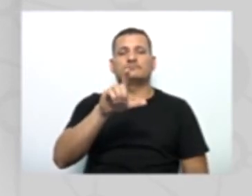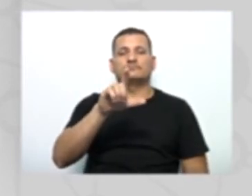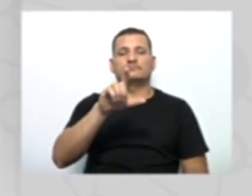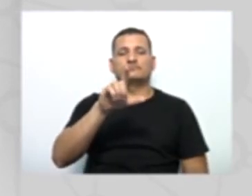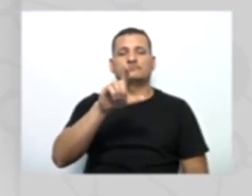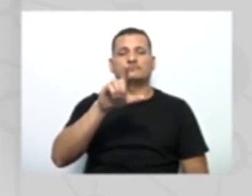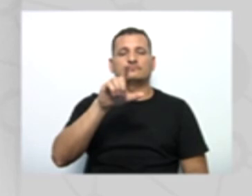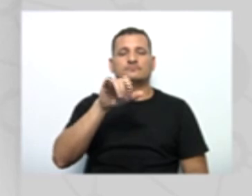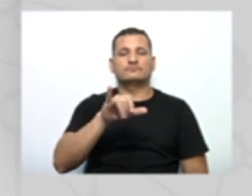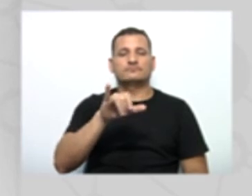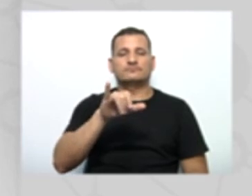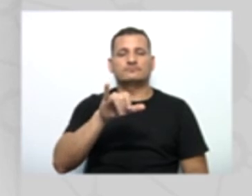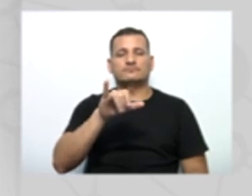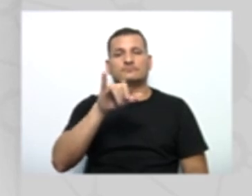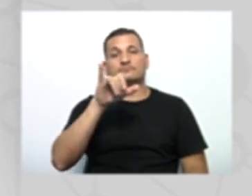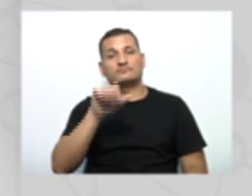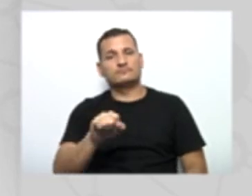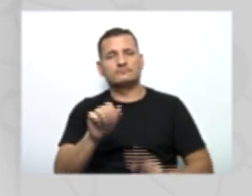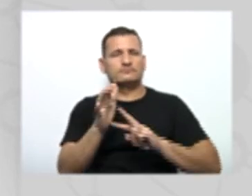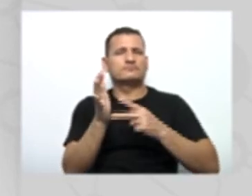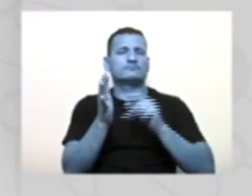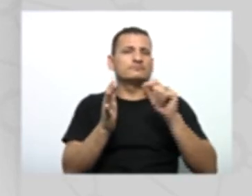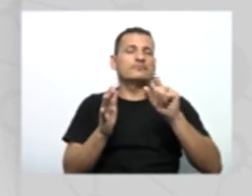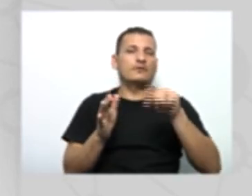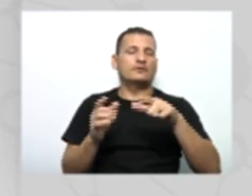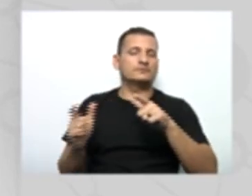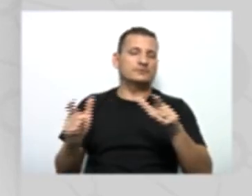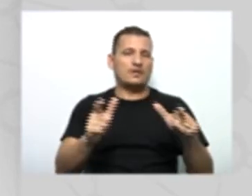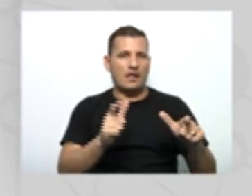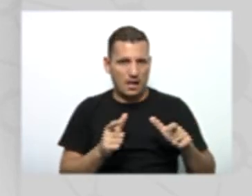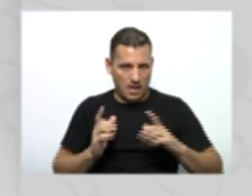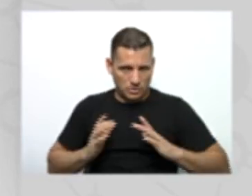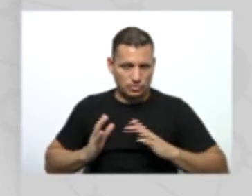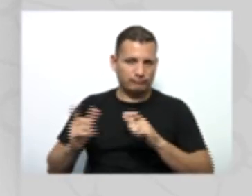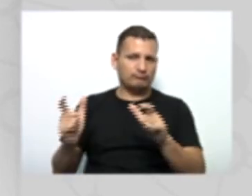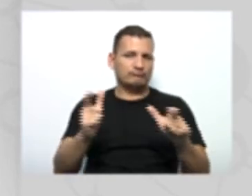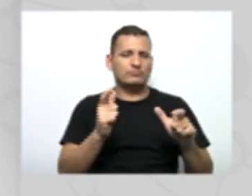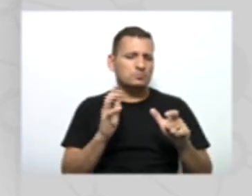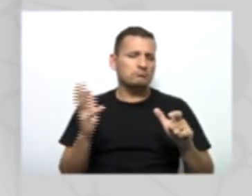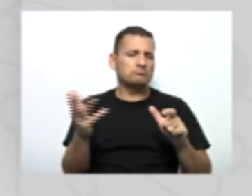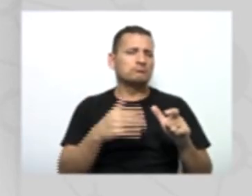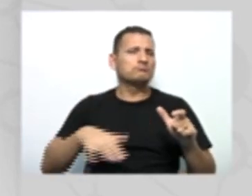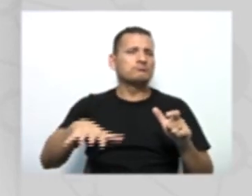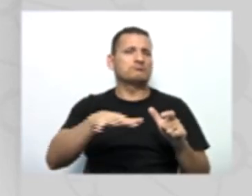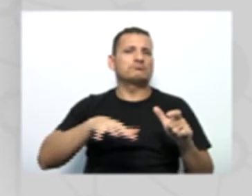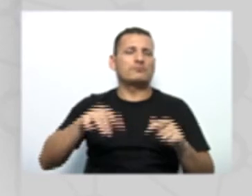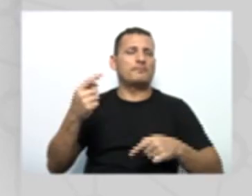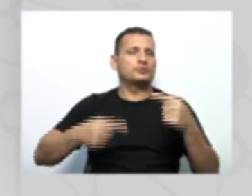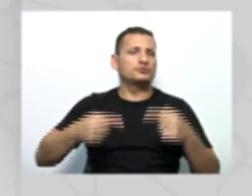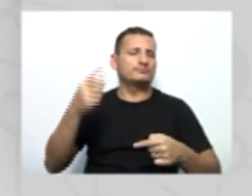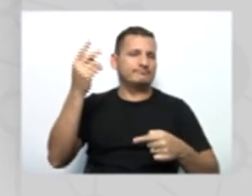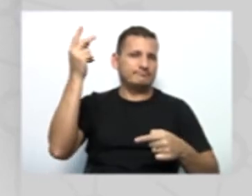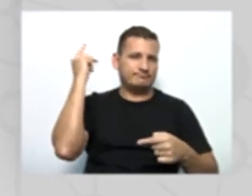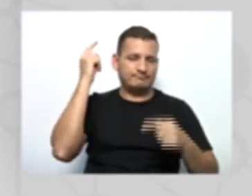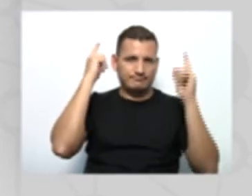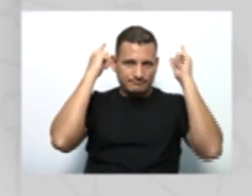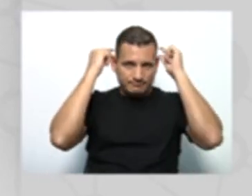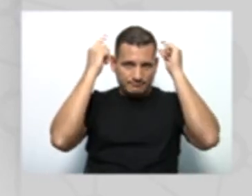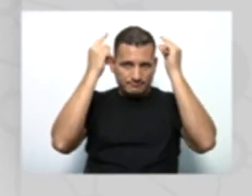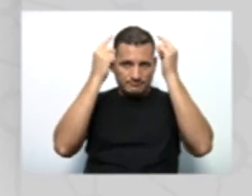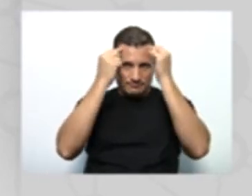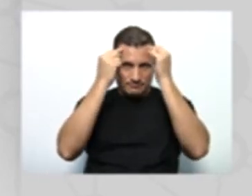da Grécia Antiga, onde acontecia toda a vida política do cidadão, das pessoas daquela época.